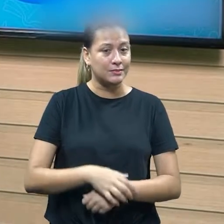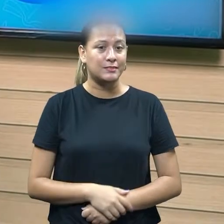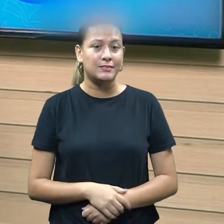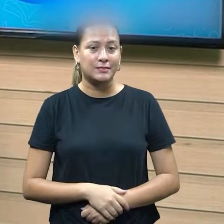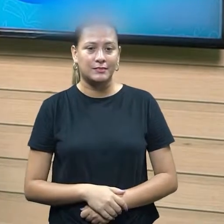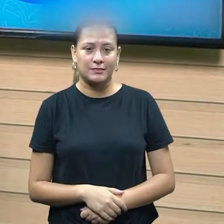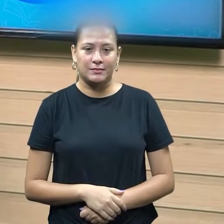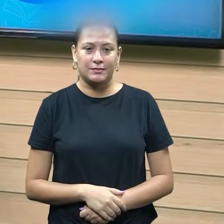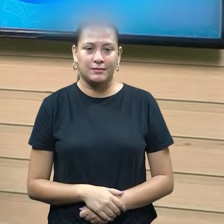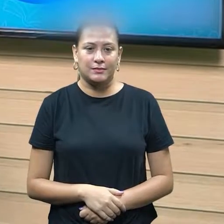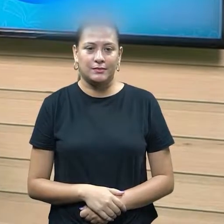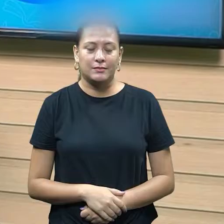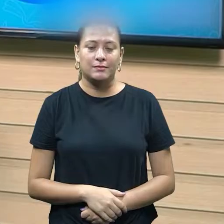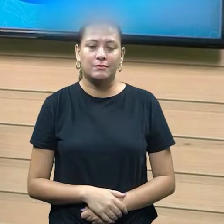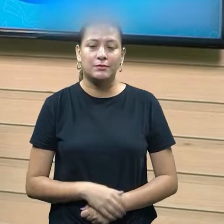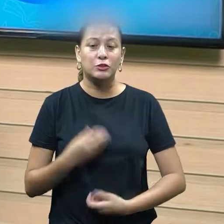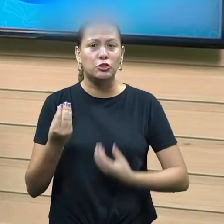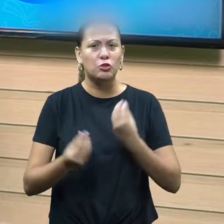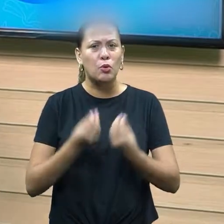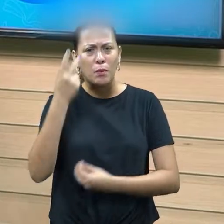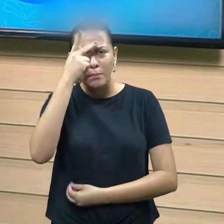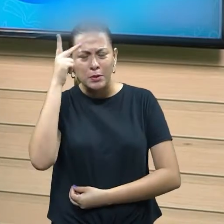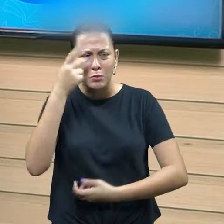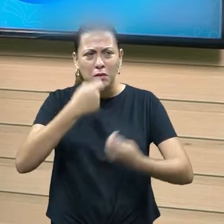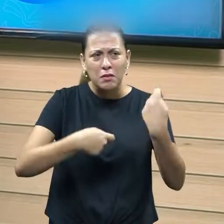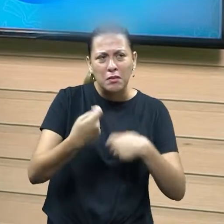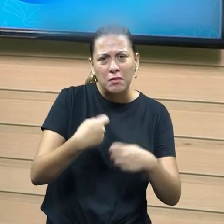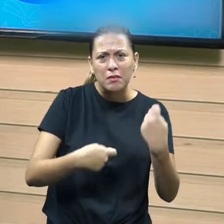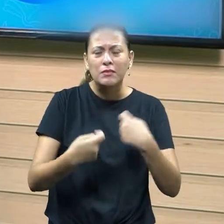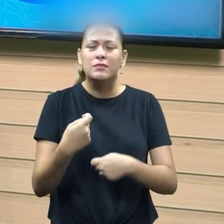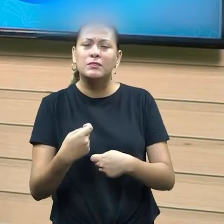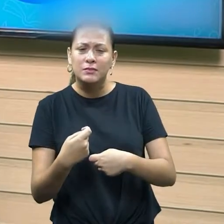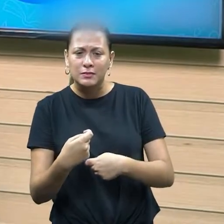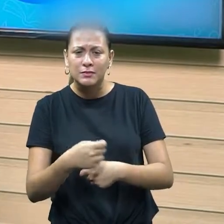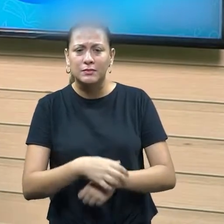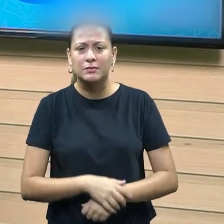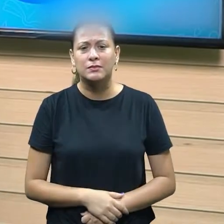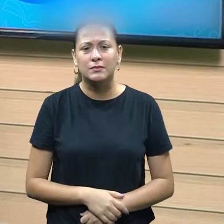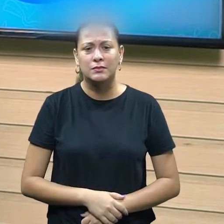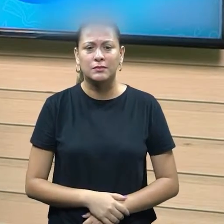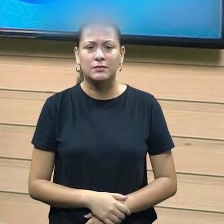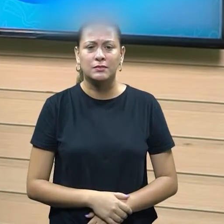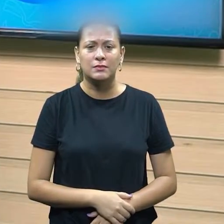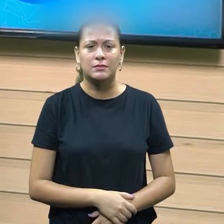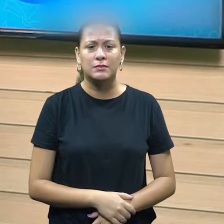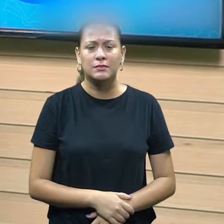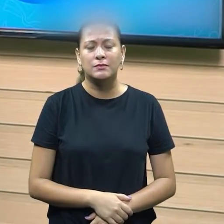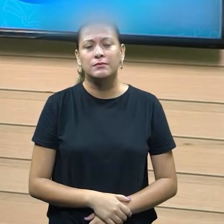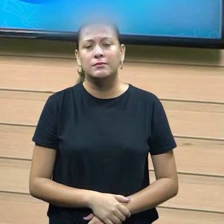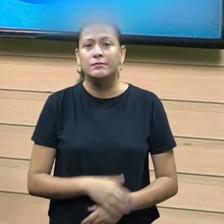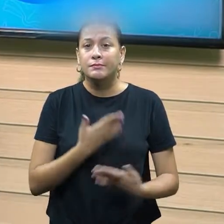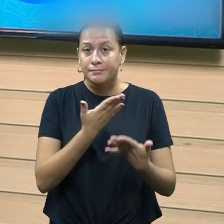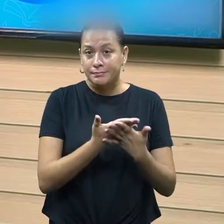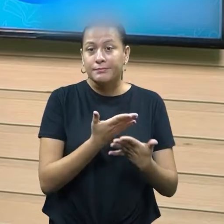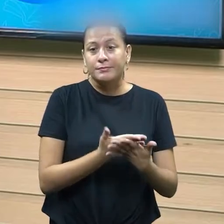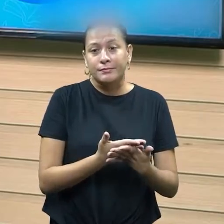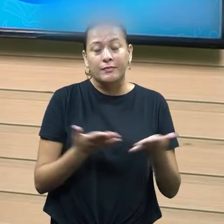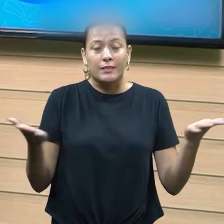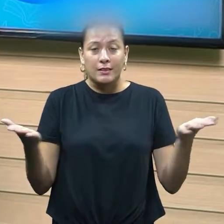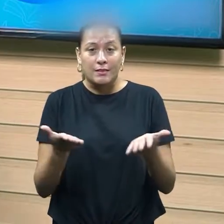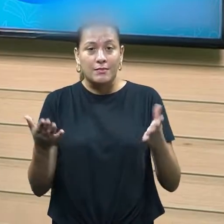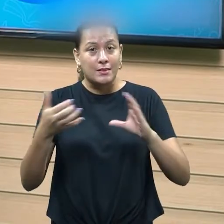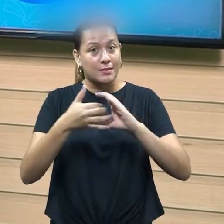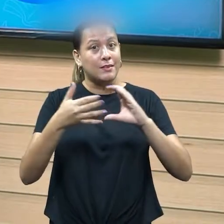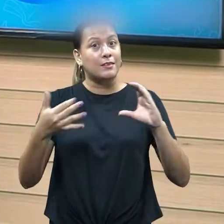nós conhecemos como o negociador vai estar presente. Repare que nós estamos um pouquinho com que ser negociação, então ele vai trazer para a